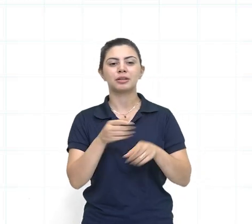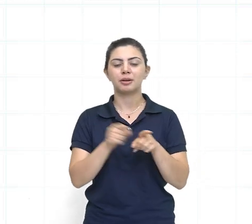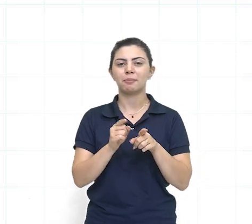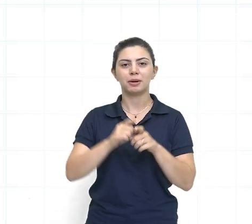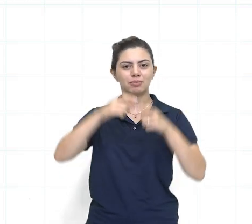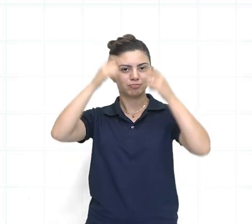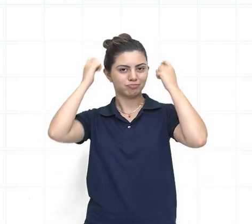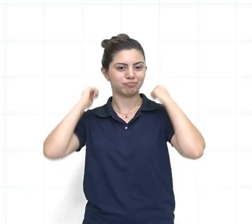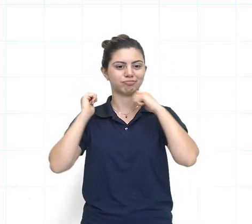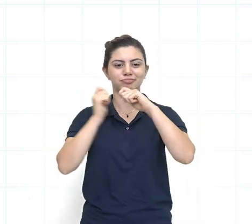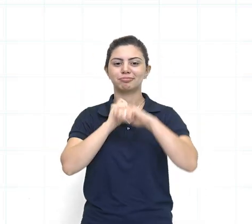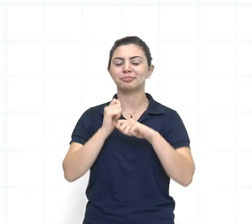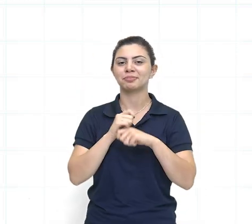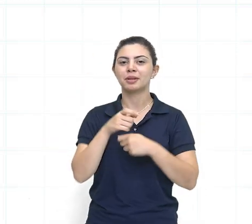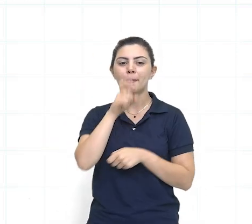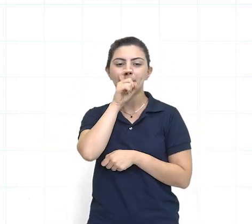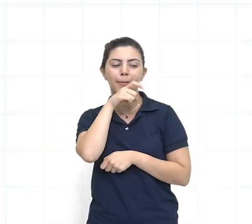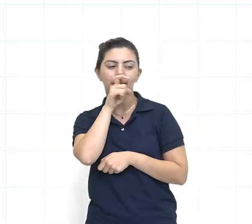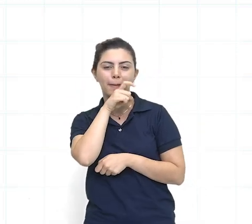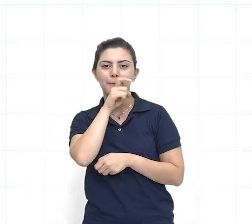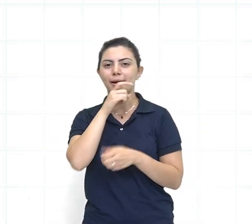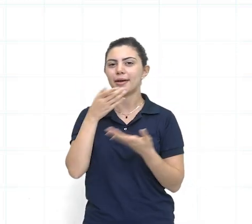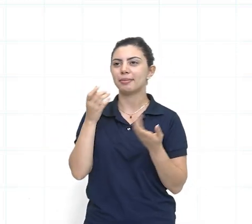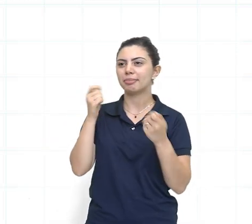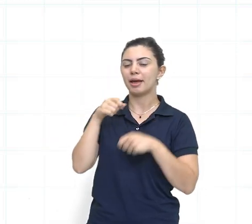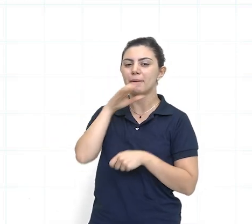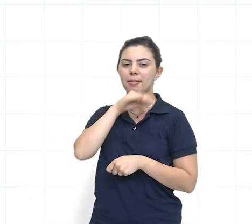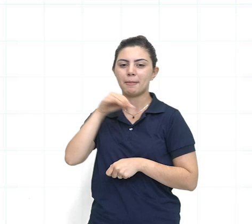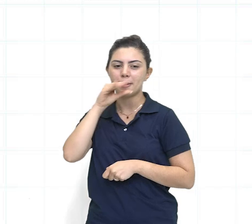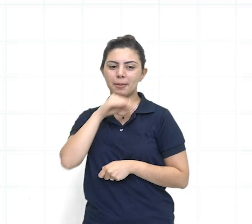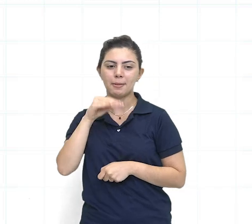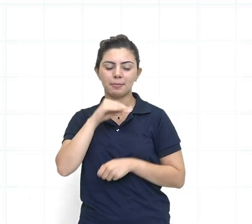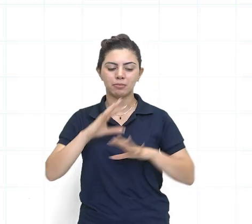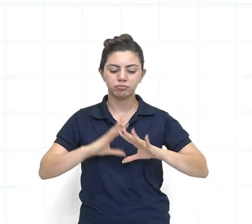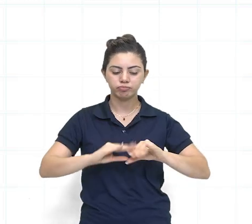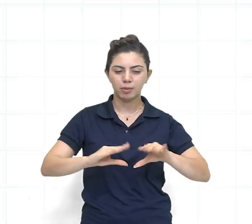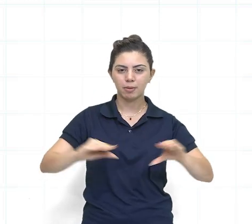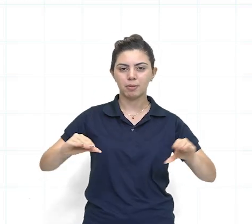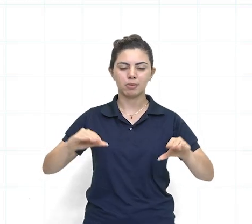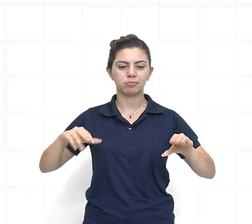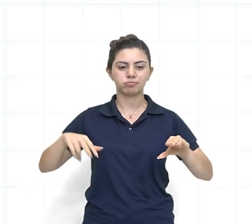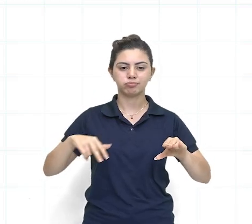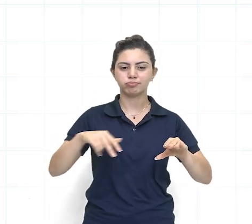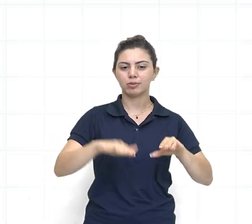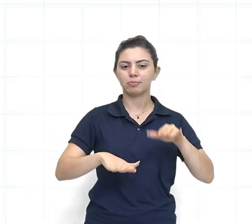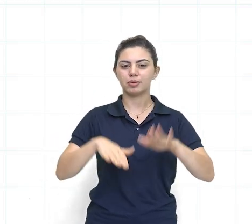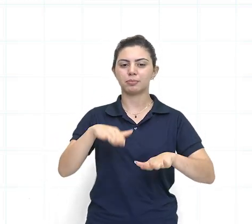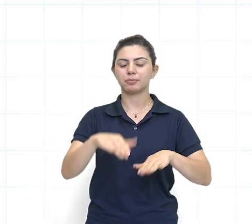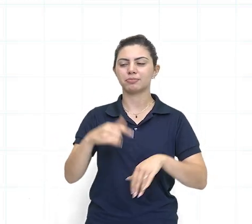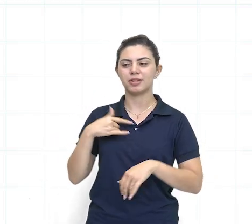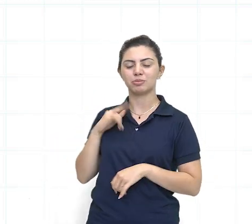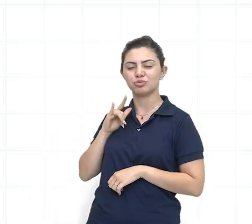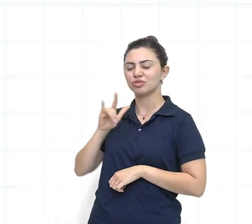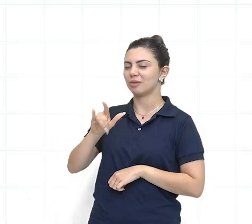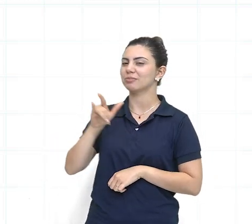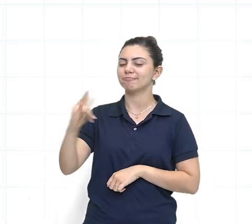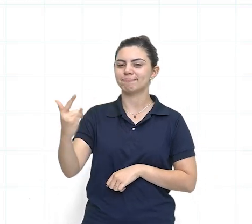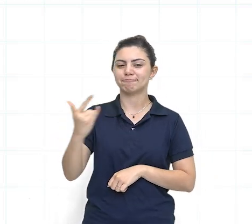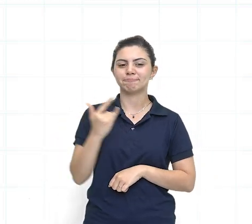pescoço. Papagaio que conversa, pisar em tapete persa, eu te amo e